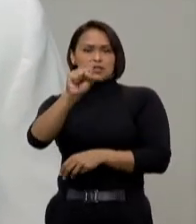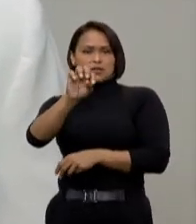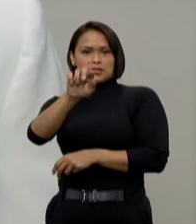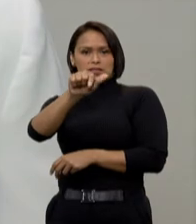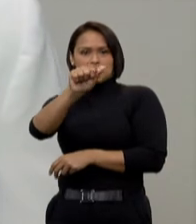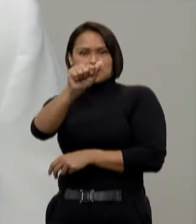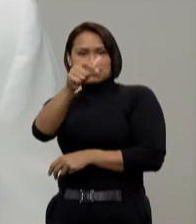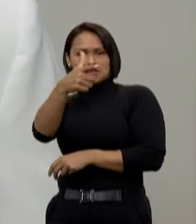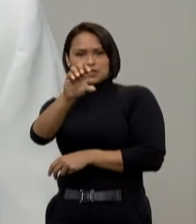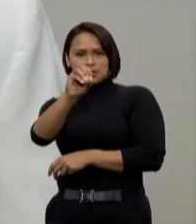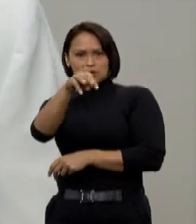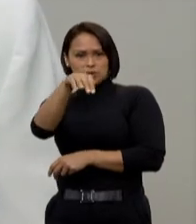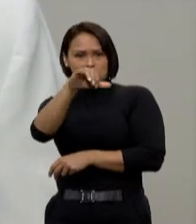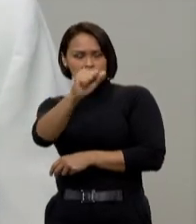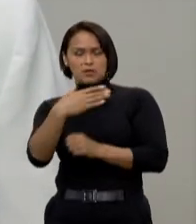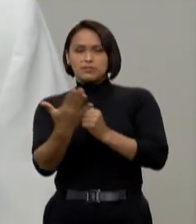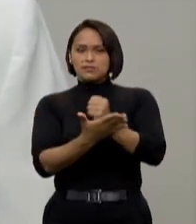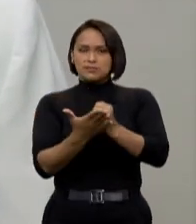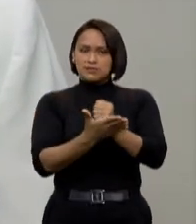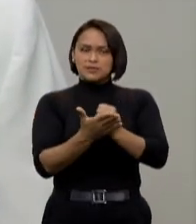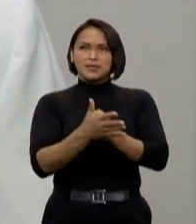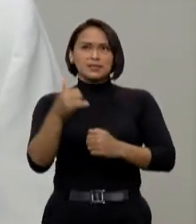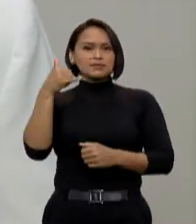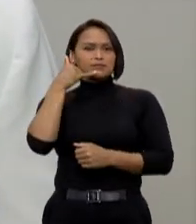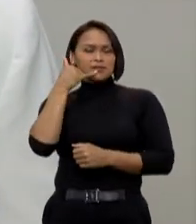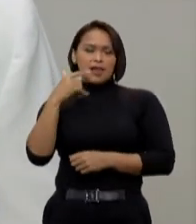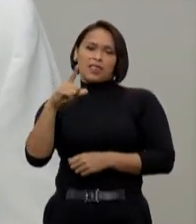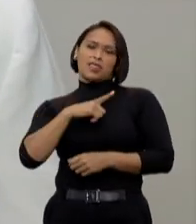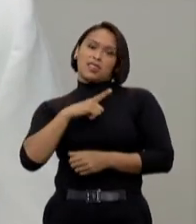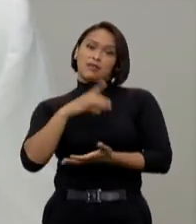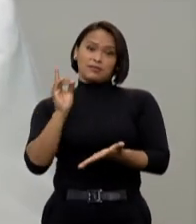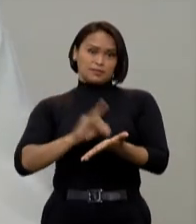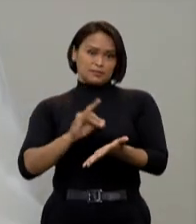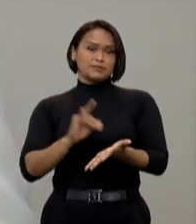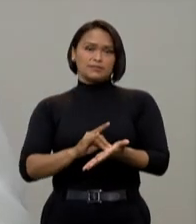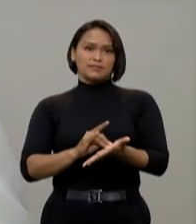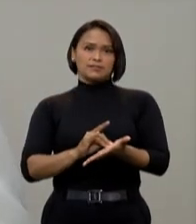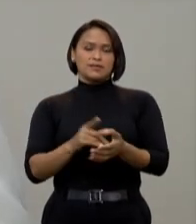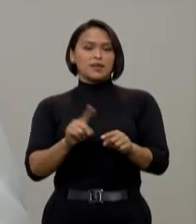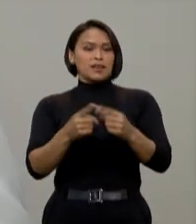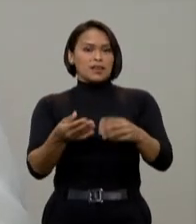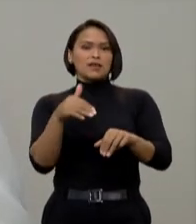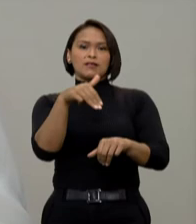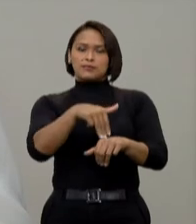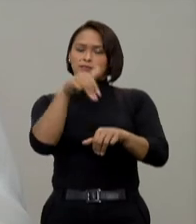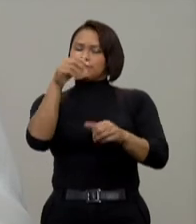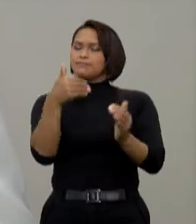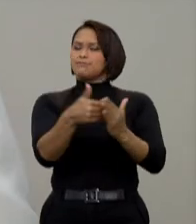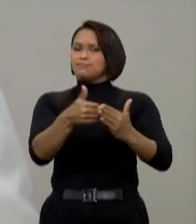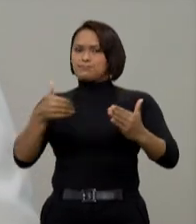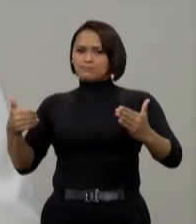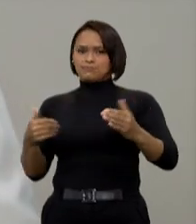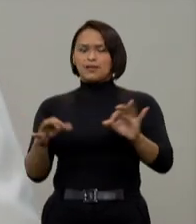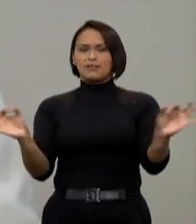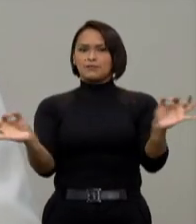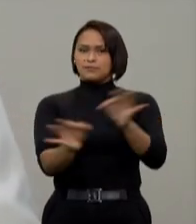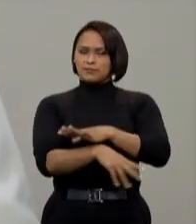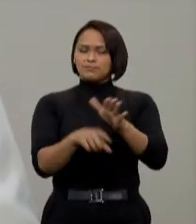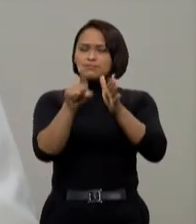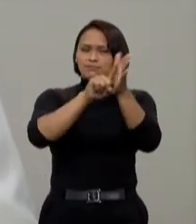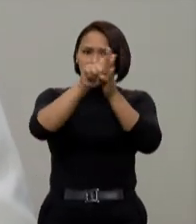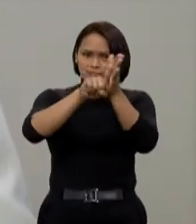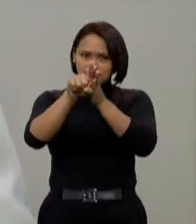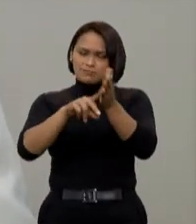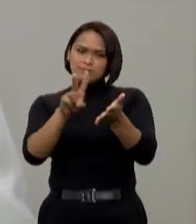caso, as gravações que embasam a notícia do crime são lícitas. Por isso, o magistrado deverá ficar afastado até o encerramento